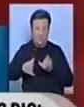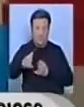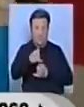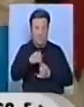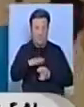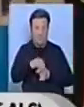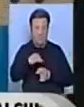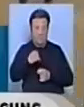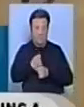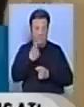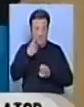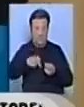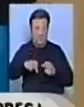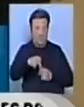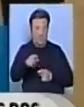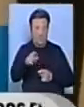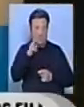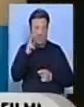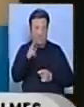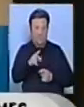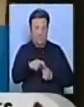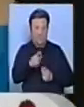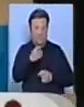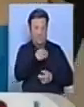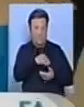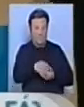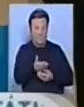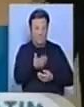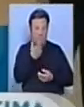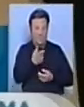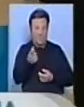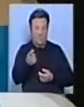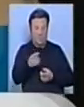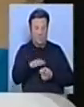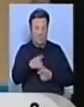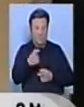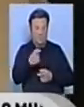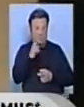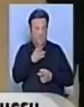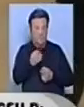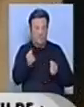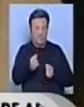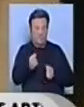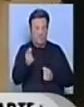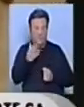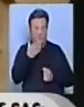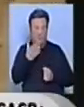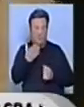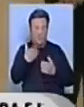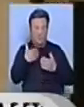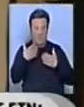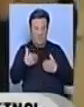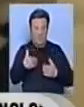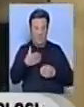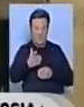patrulha, ele viu um mendigo. E como ele estava cheio de frio, ele deu-lhe metade da capa,